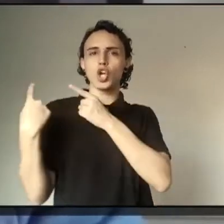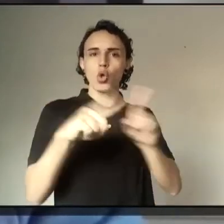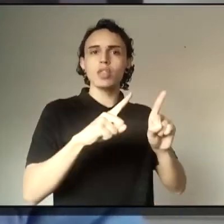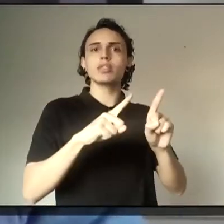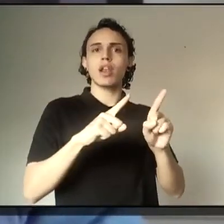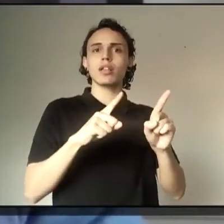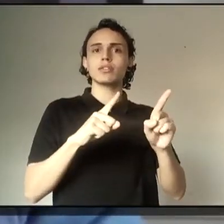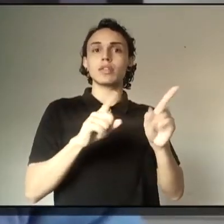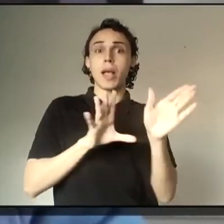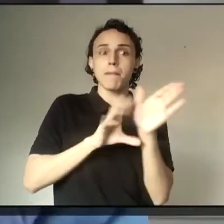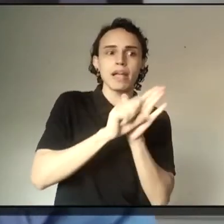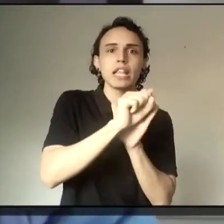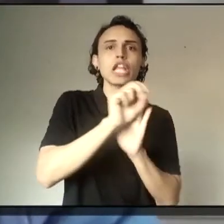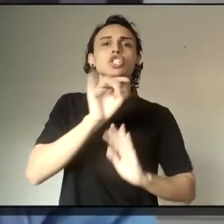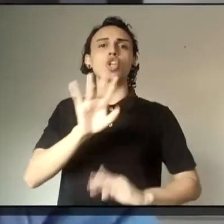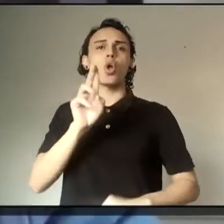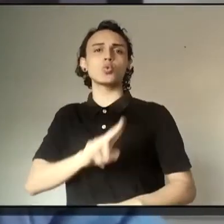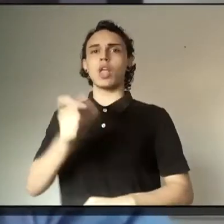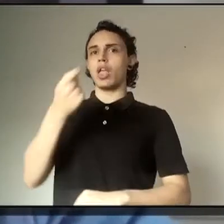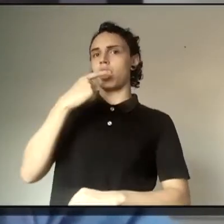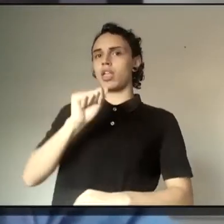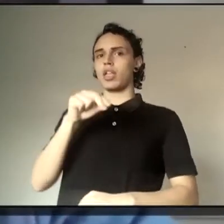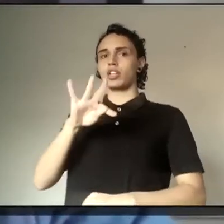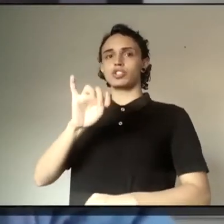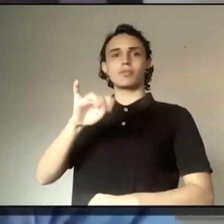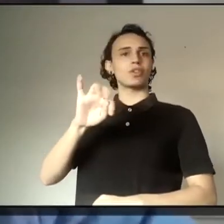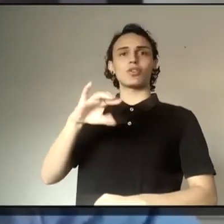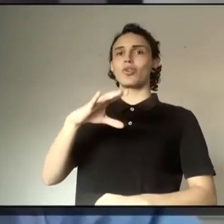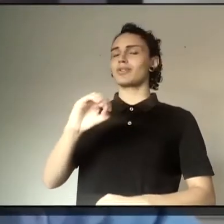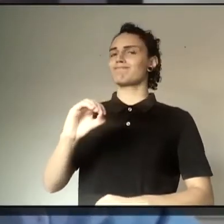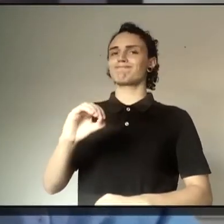que cresça, porque a gente já percebeu que a guerra